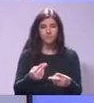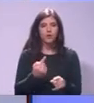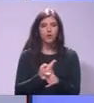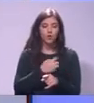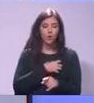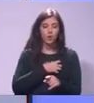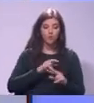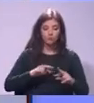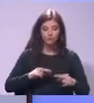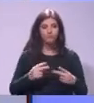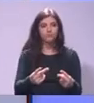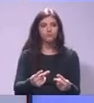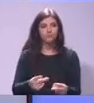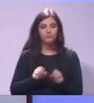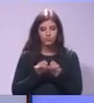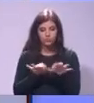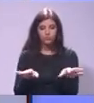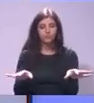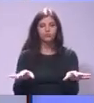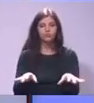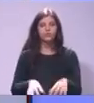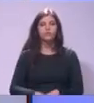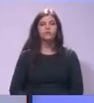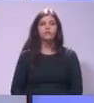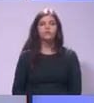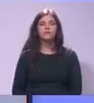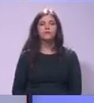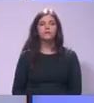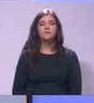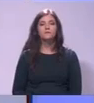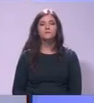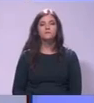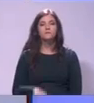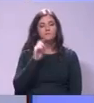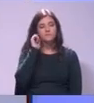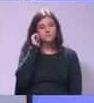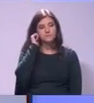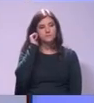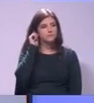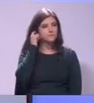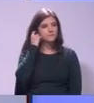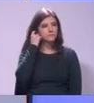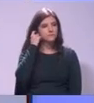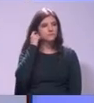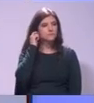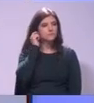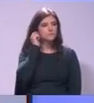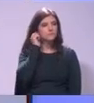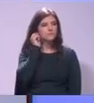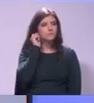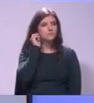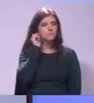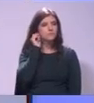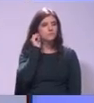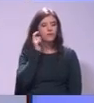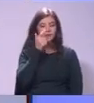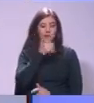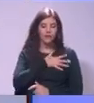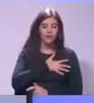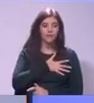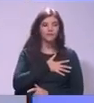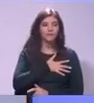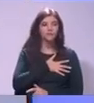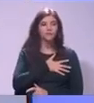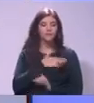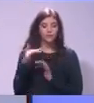quer espalhar pela pela pela população em geral que os adeptos do